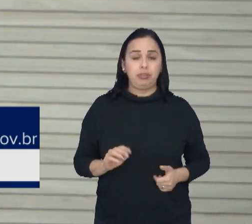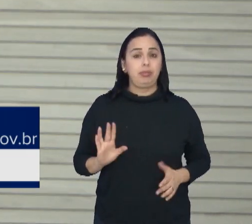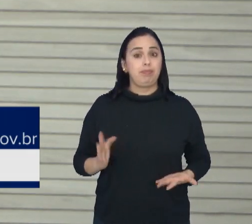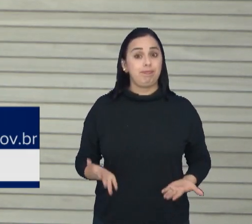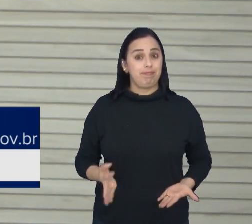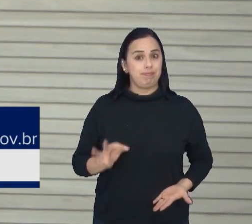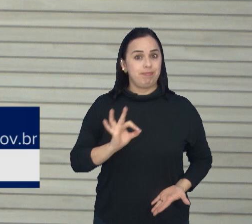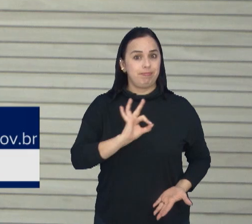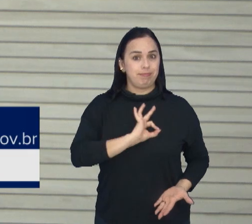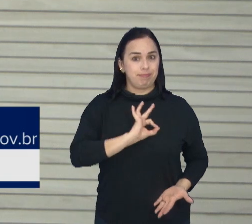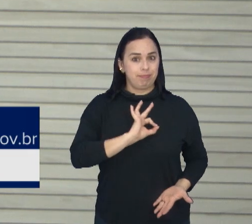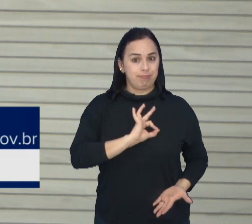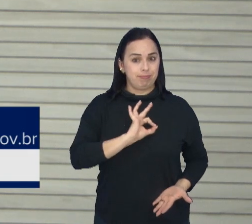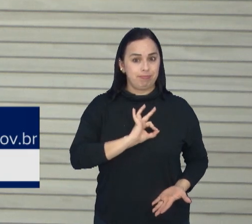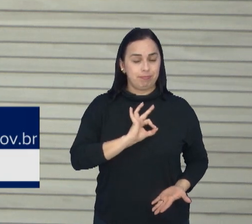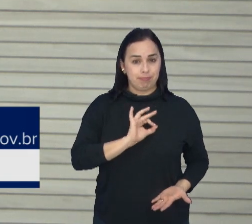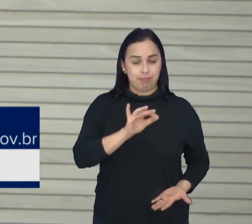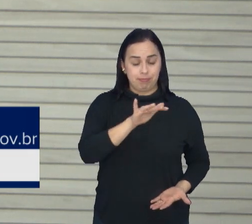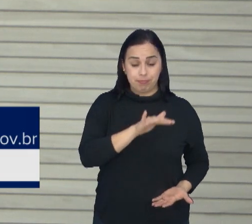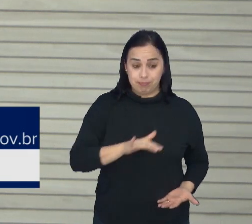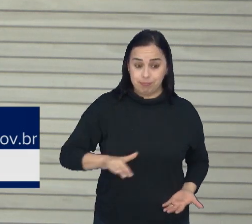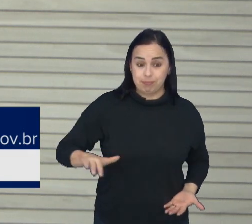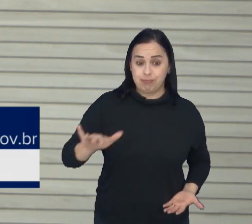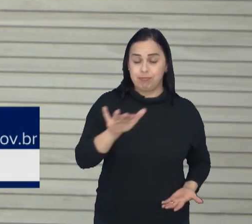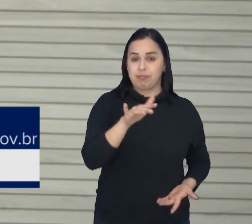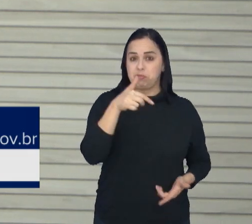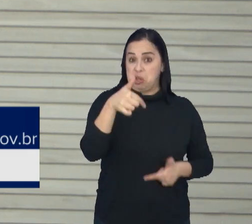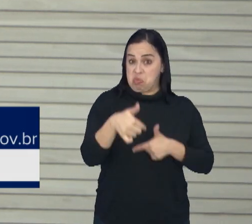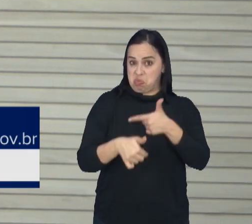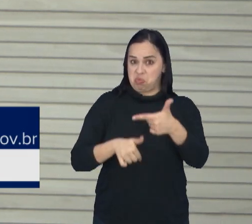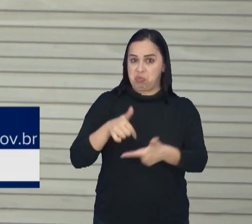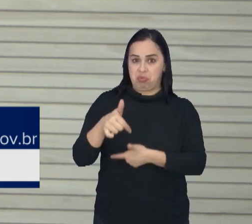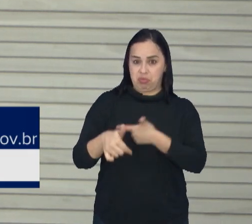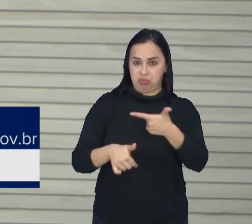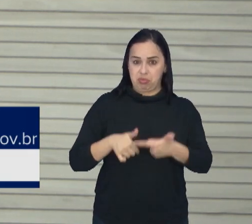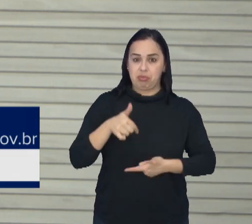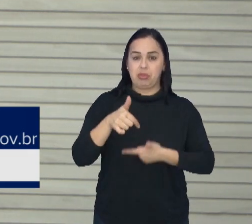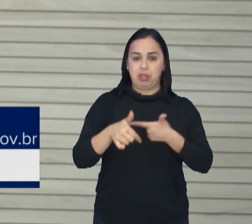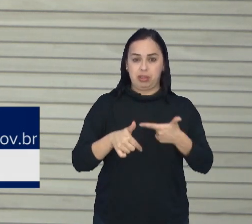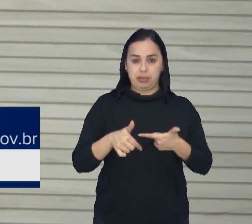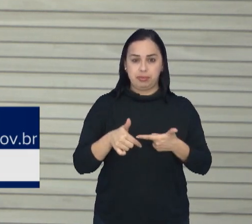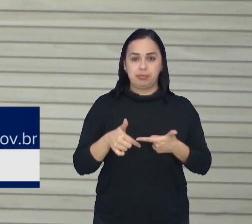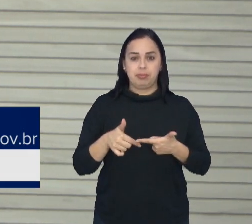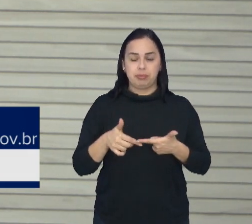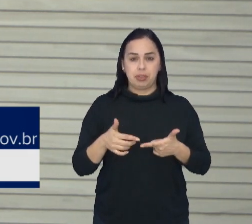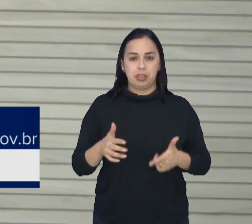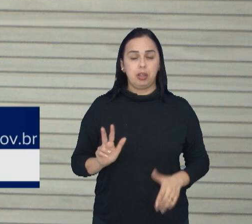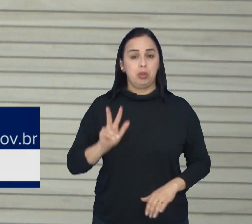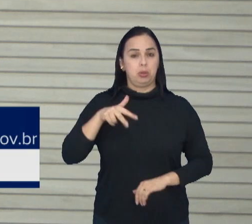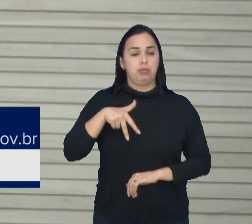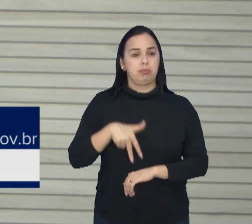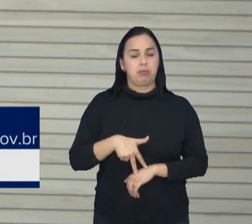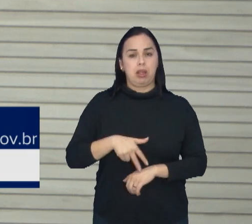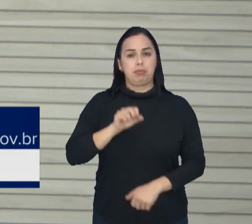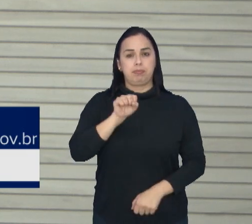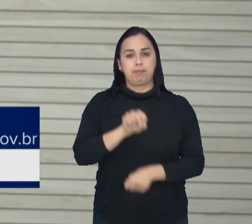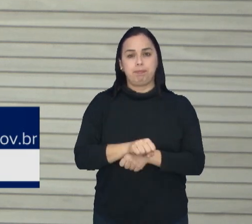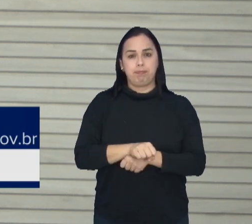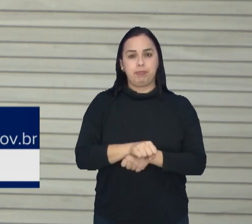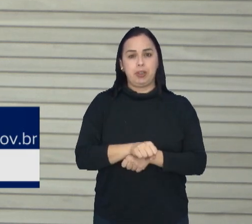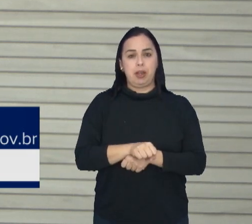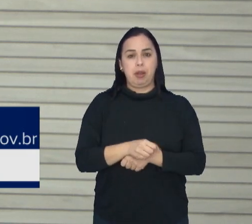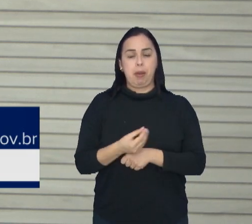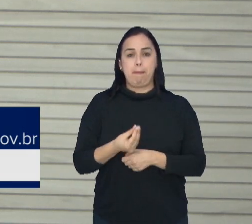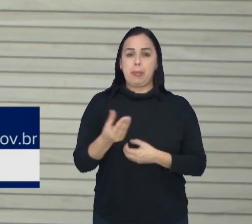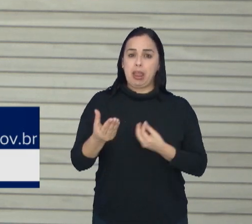segurança da nossa região estão trabalhando, estão todos a postos ali para